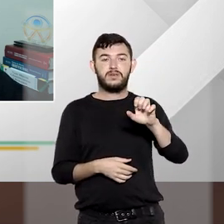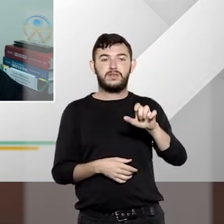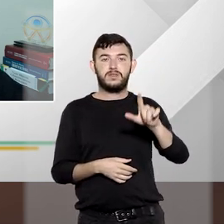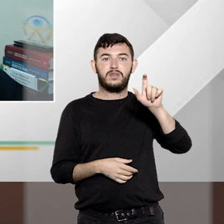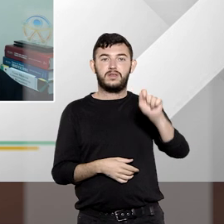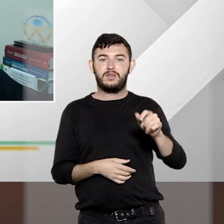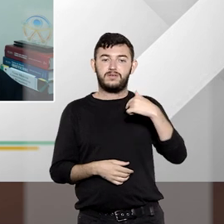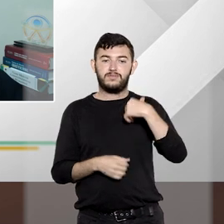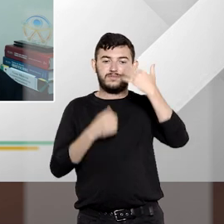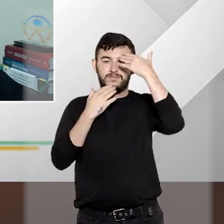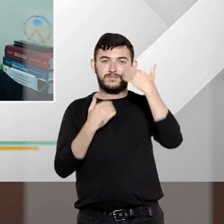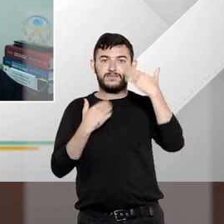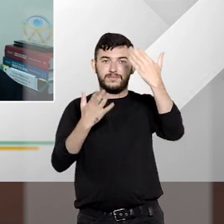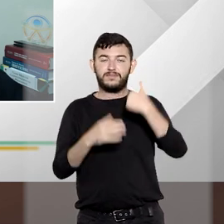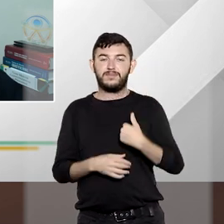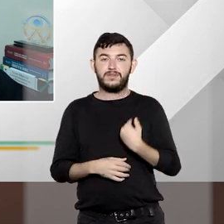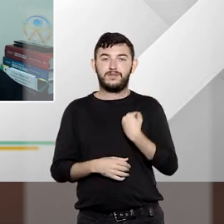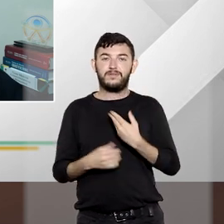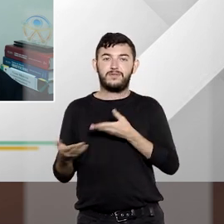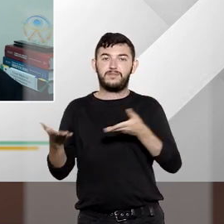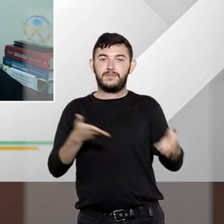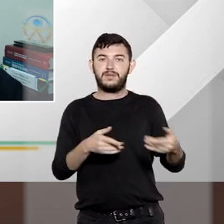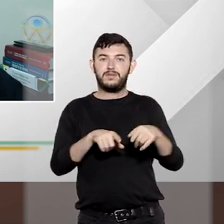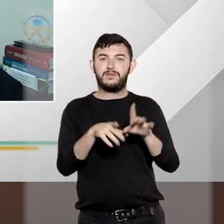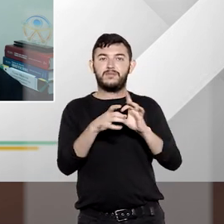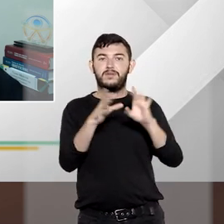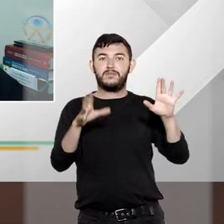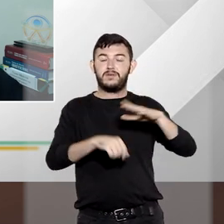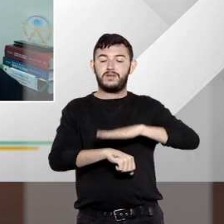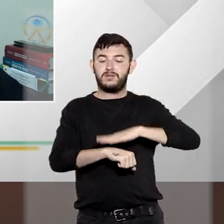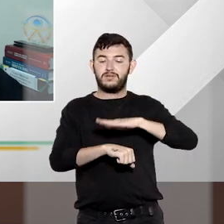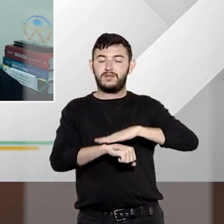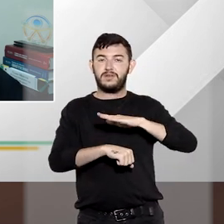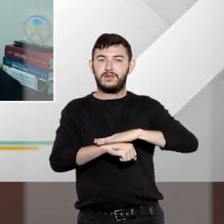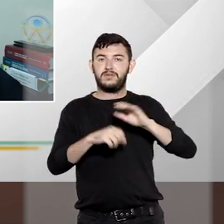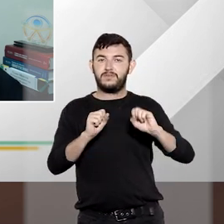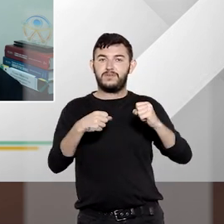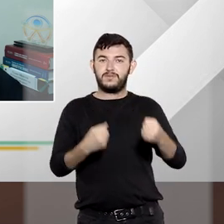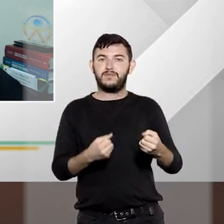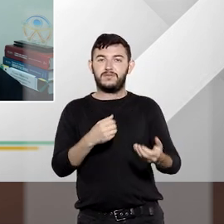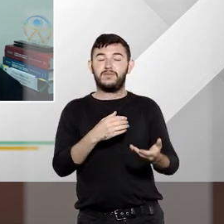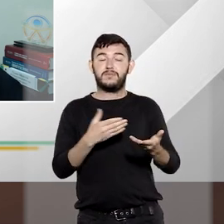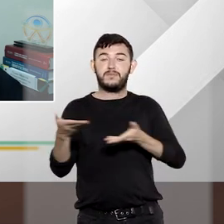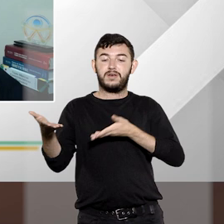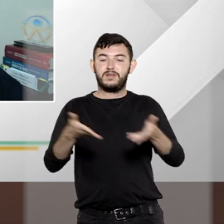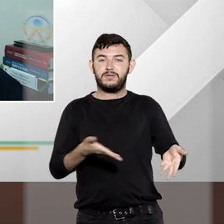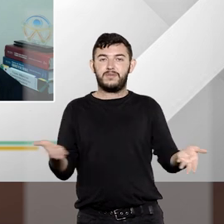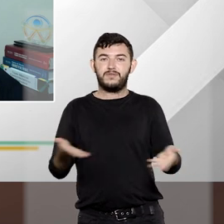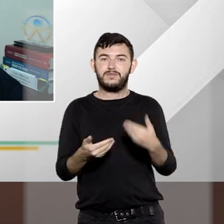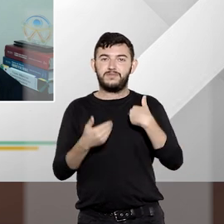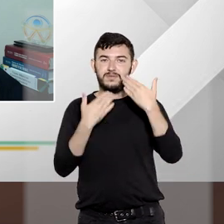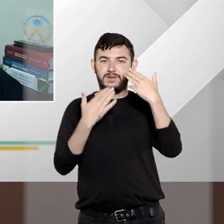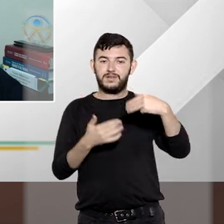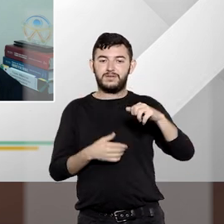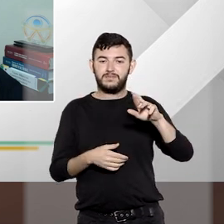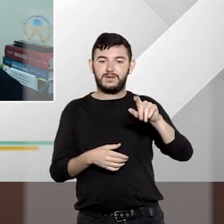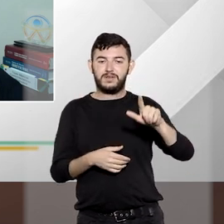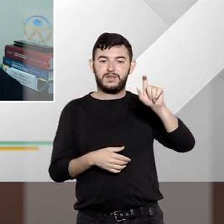a quem eu agradeço a participação, a disponibilidade e o tempo dedicado ao nosso programa de hoje. Marcela, muito